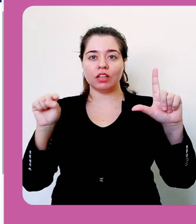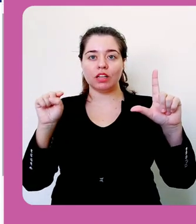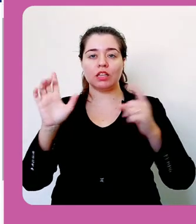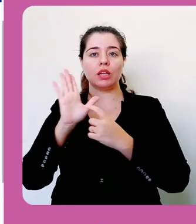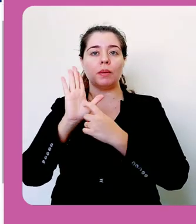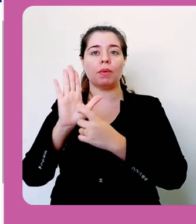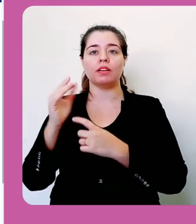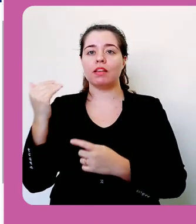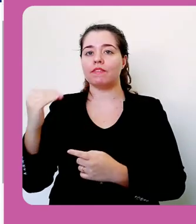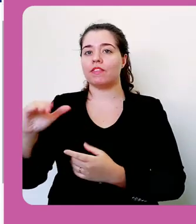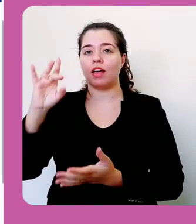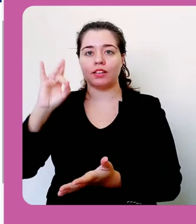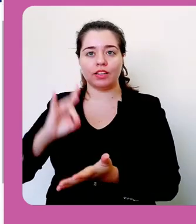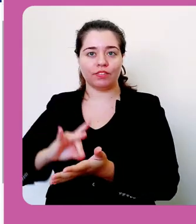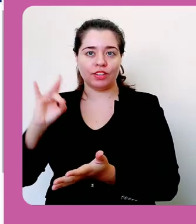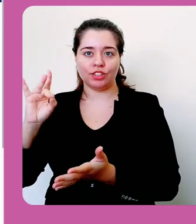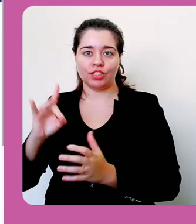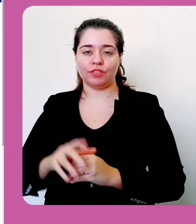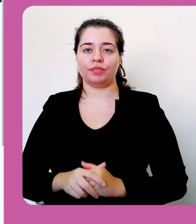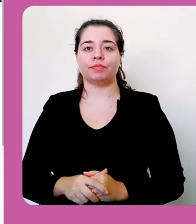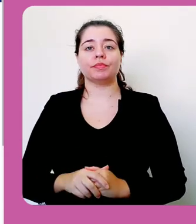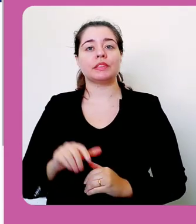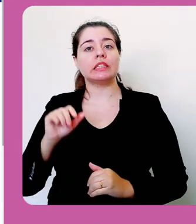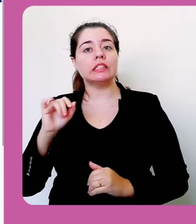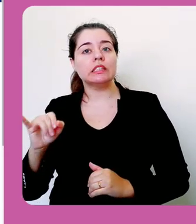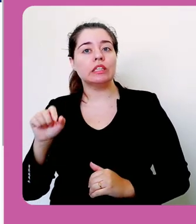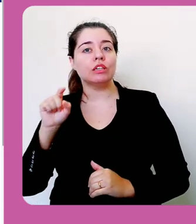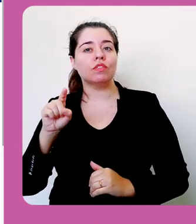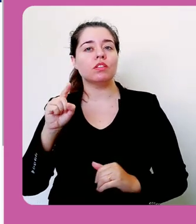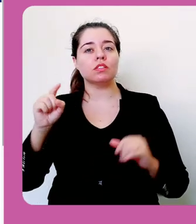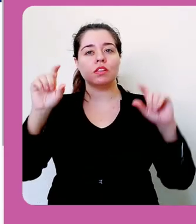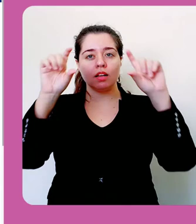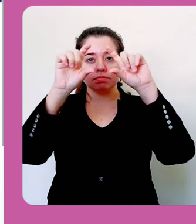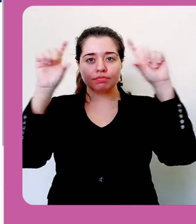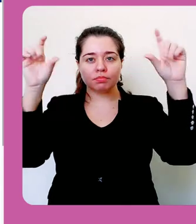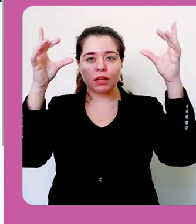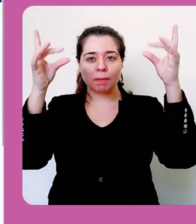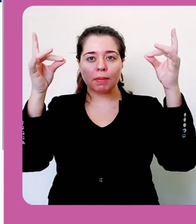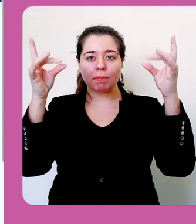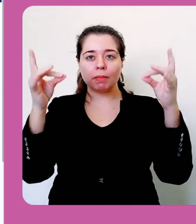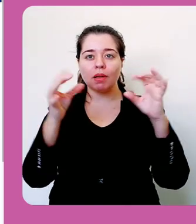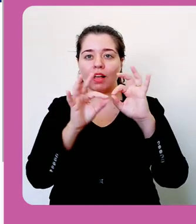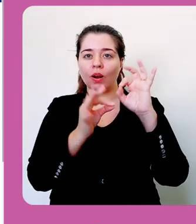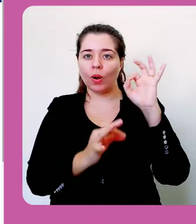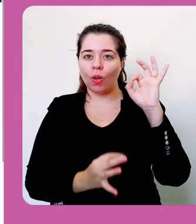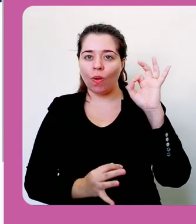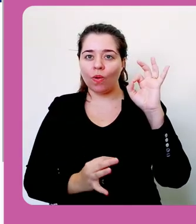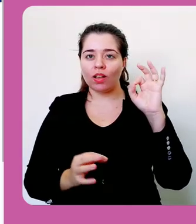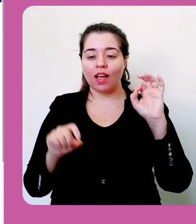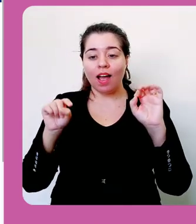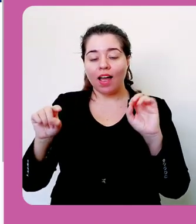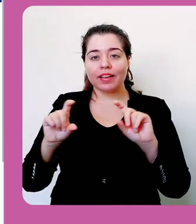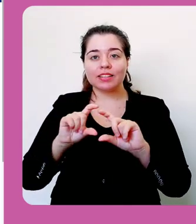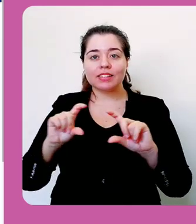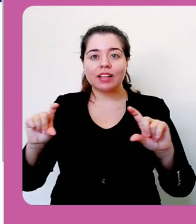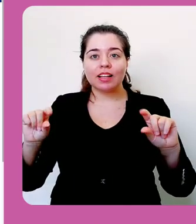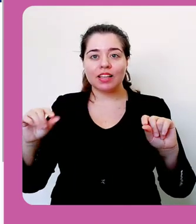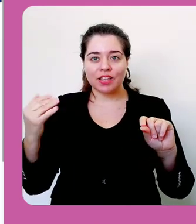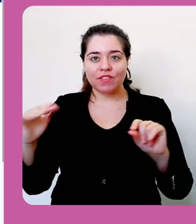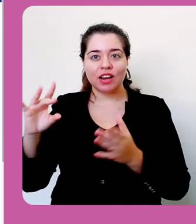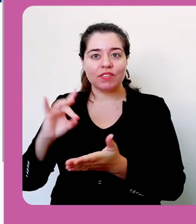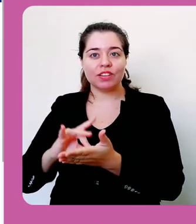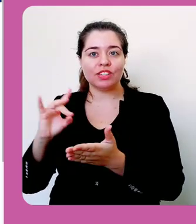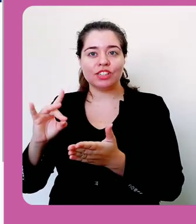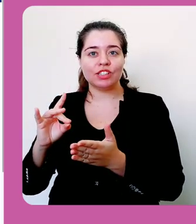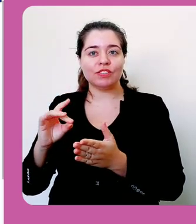essa tarefa, enviar tarefa em definitivo, fica fora, tá vendo? Da visão do aluno. Então,